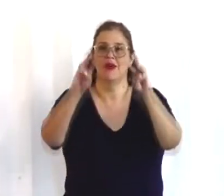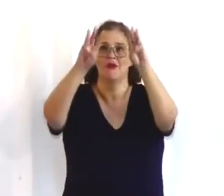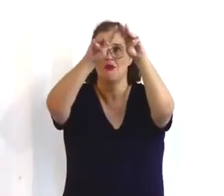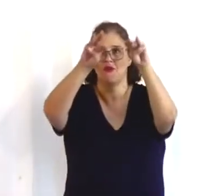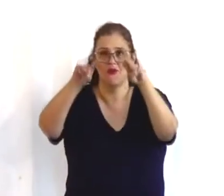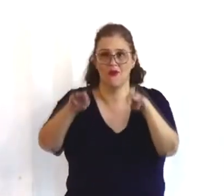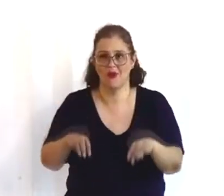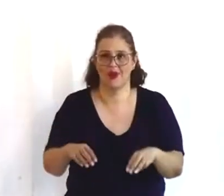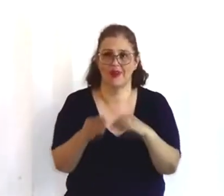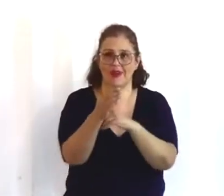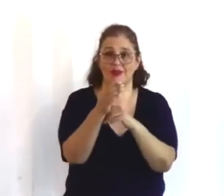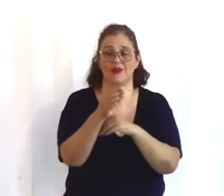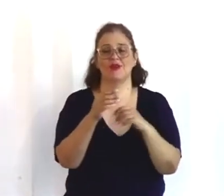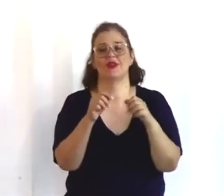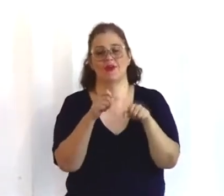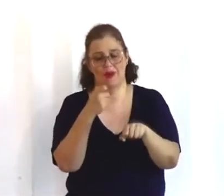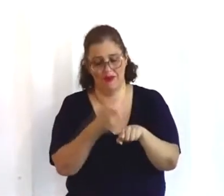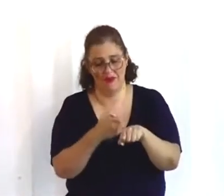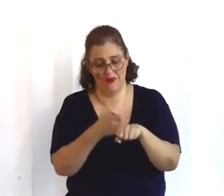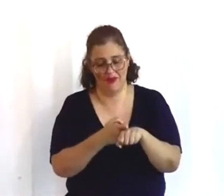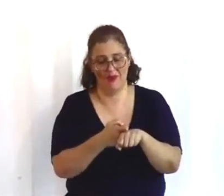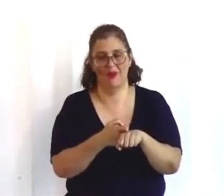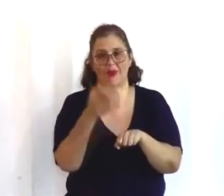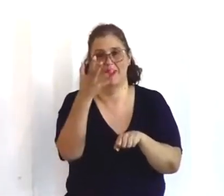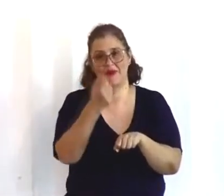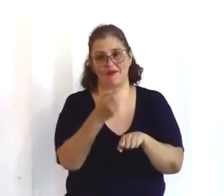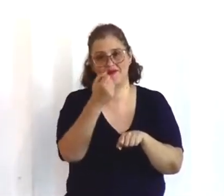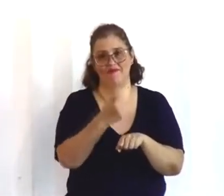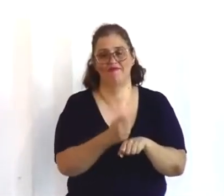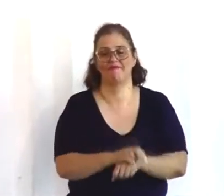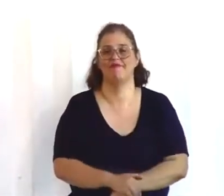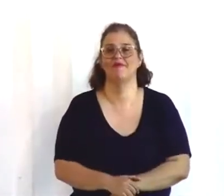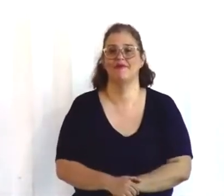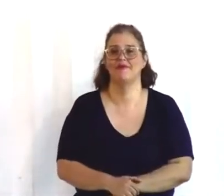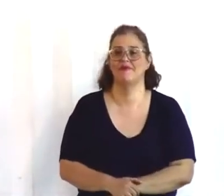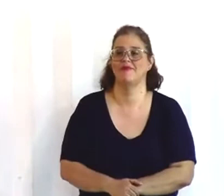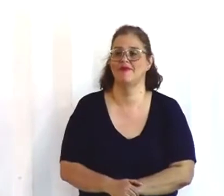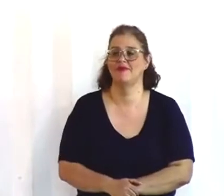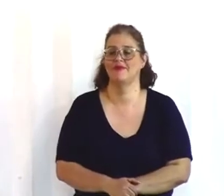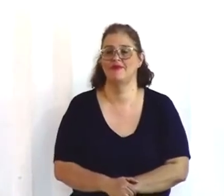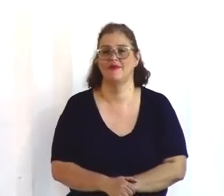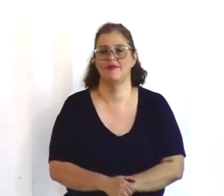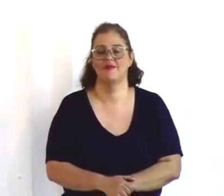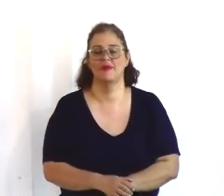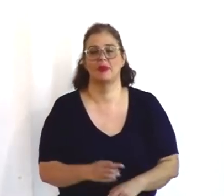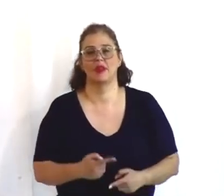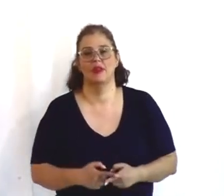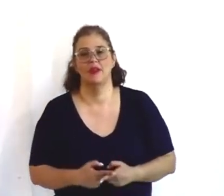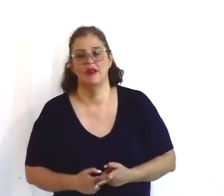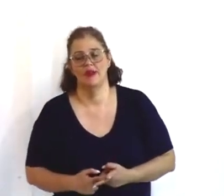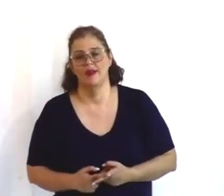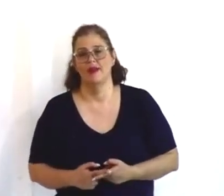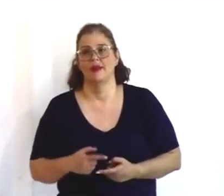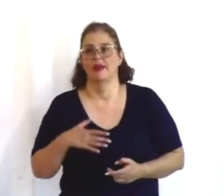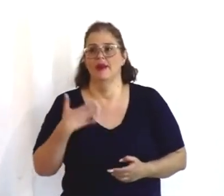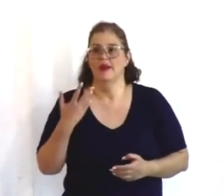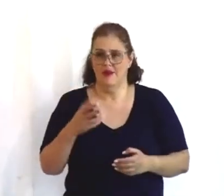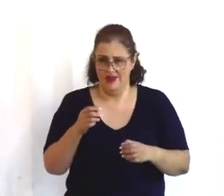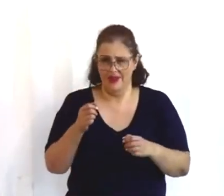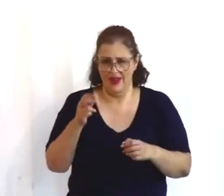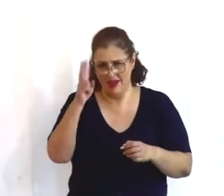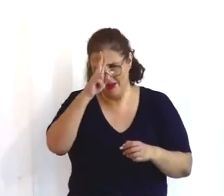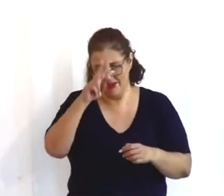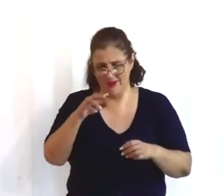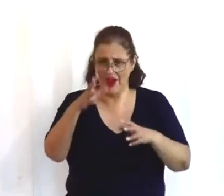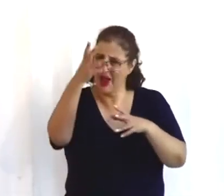perceberam que várias vezes a expressão branco, branco aparece? E a palavra de Deus, quando trabalha, sobretudo aqui em Apocalipse, que tem